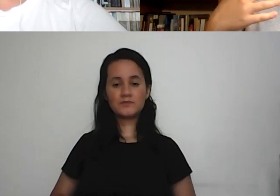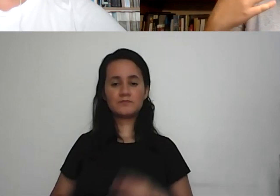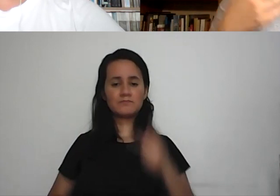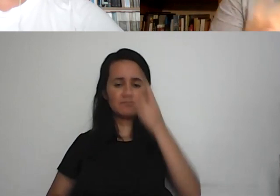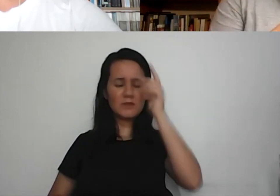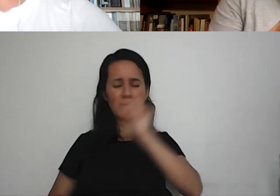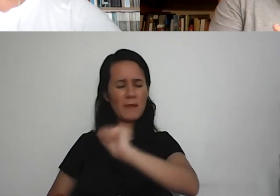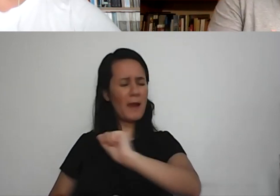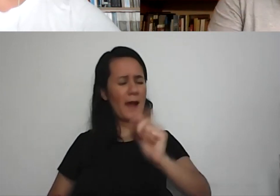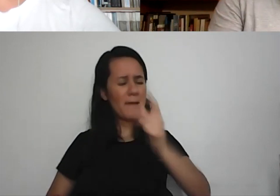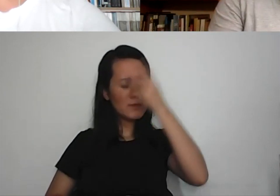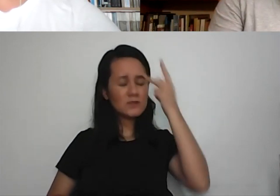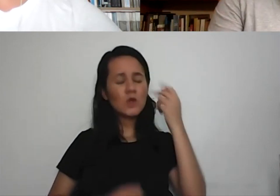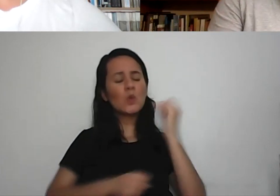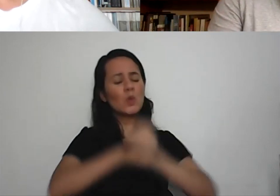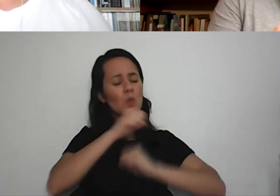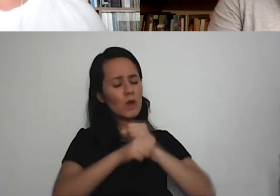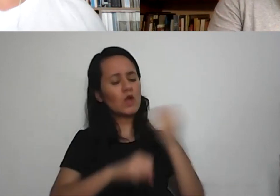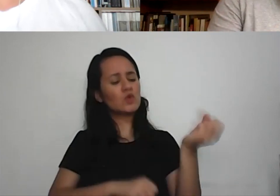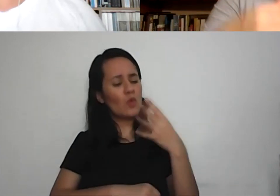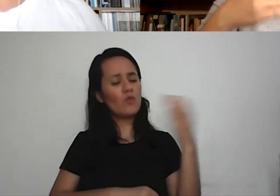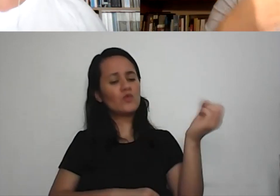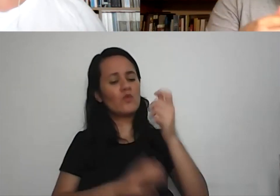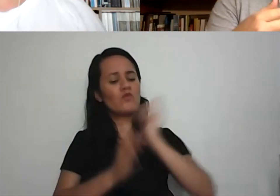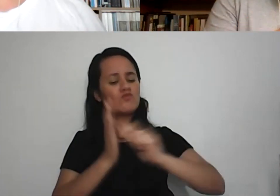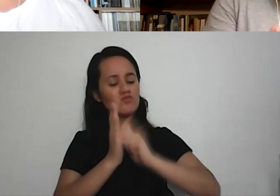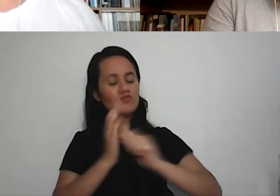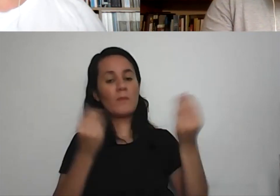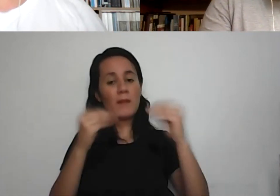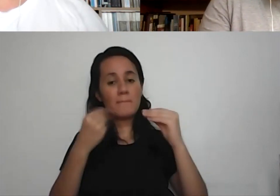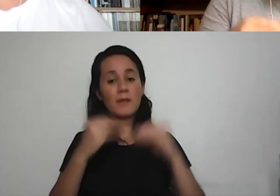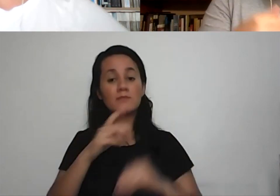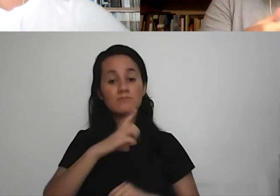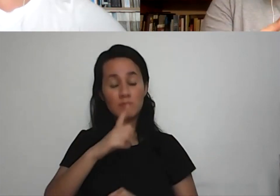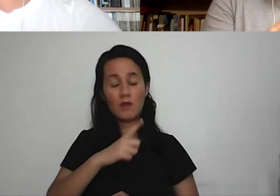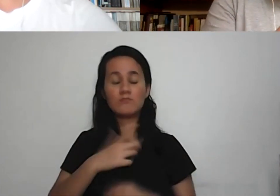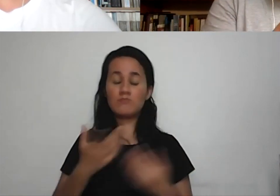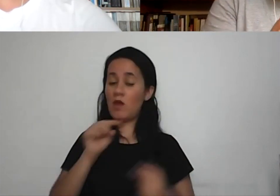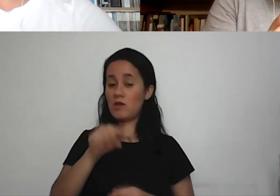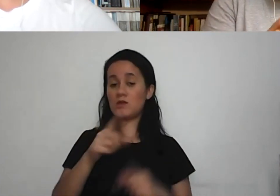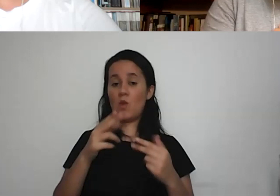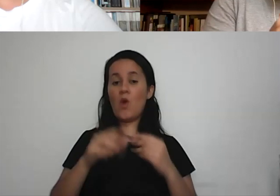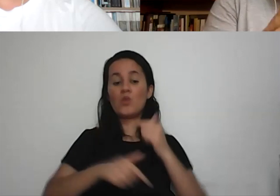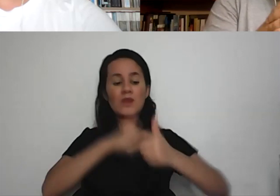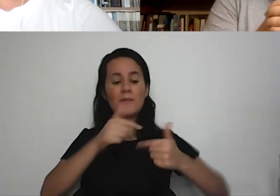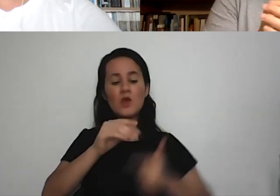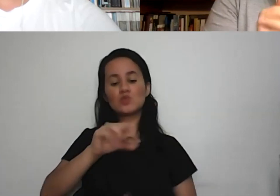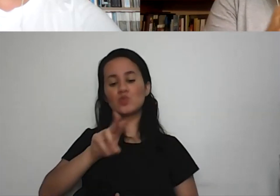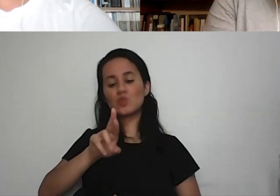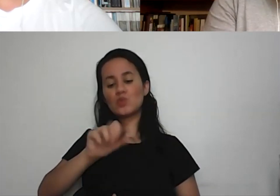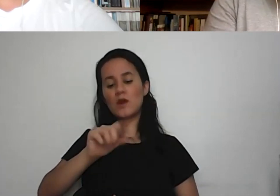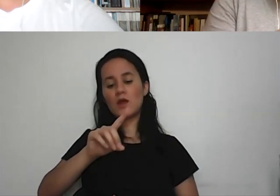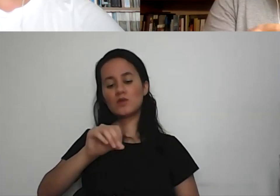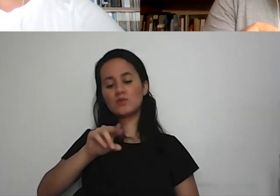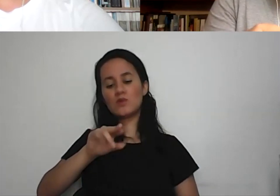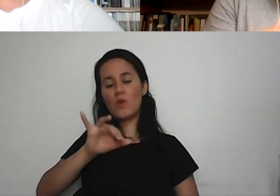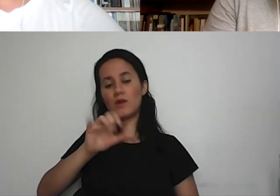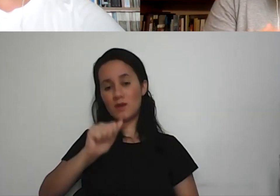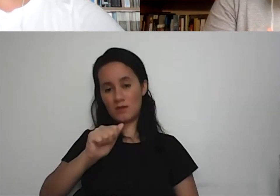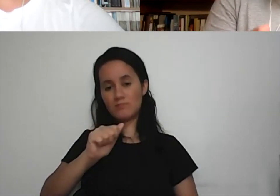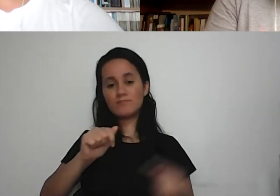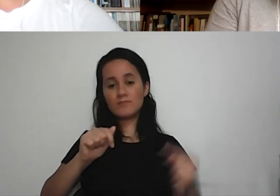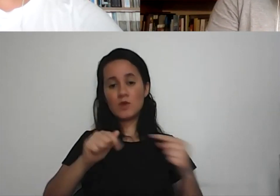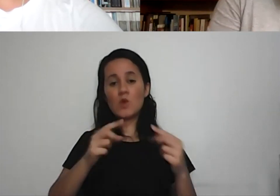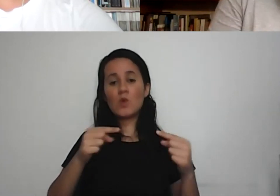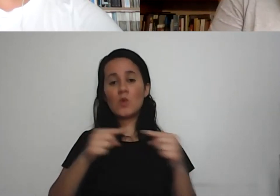sendo publicados todos os anos, né, é isso. O trabalho de curadoria, né, se torna um trabalho